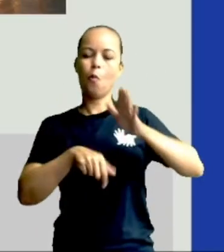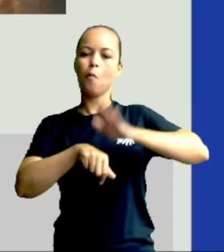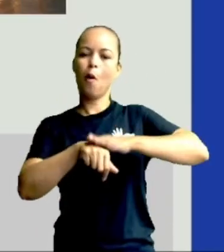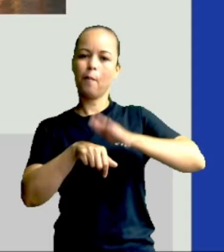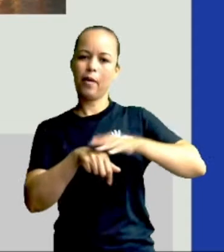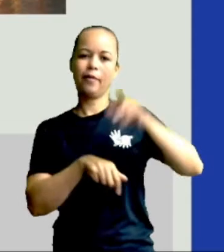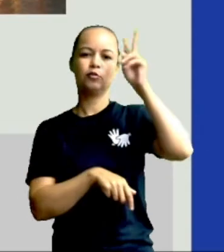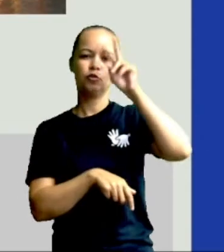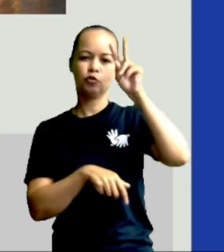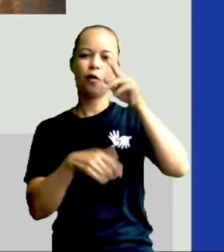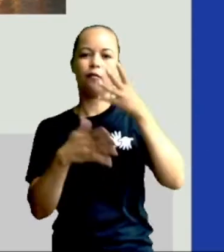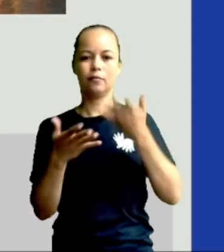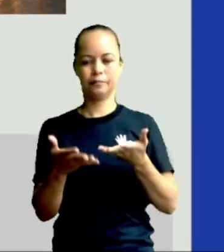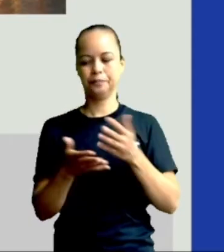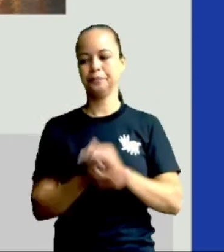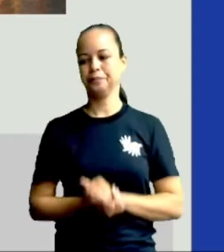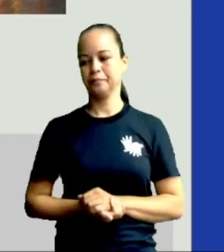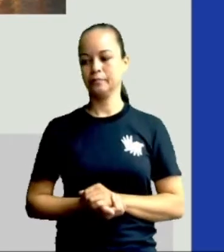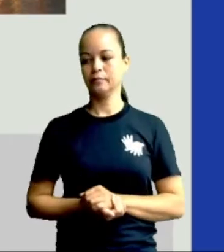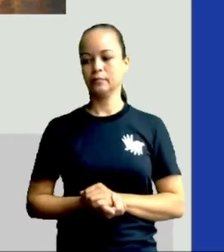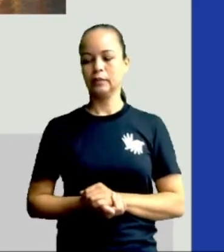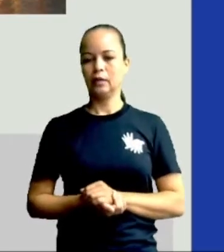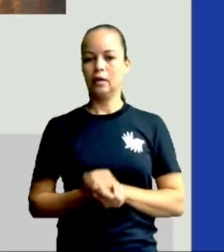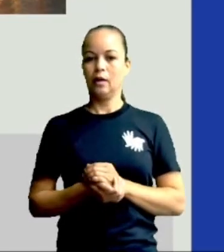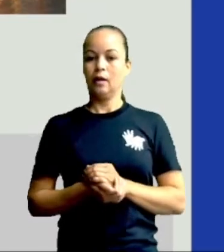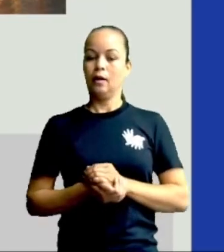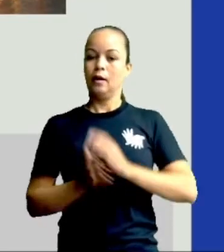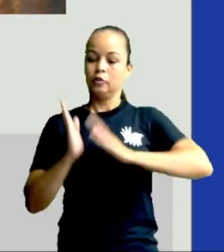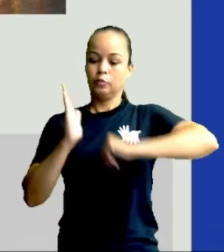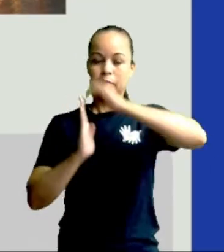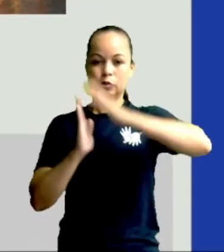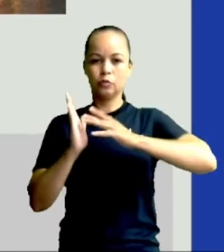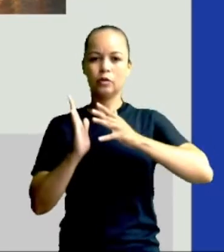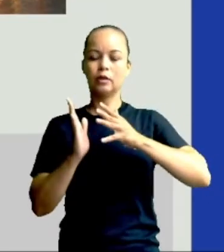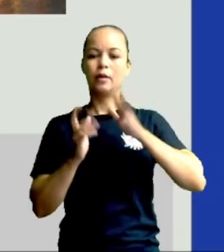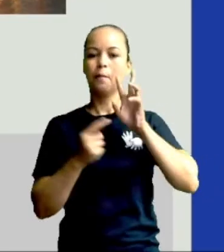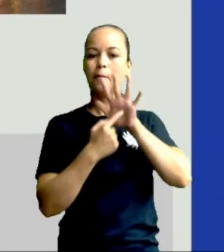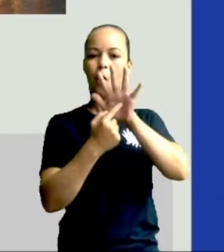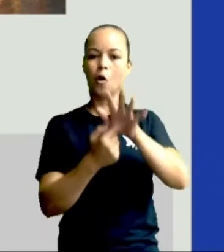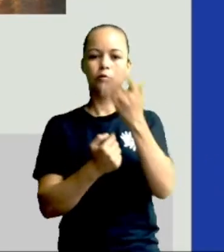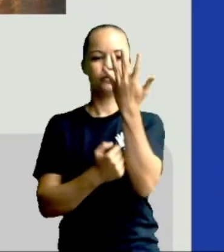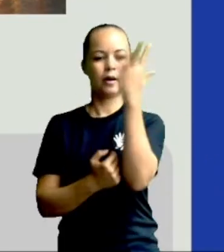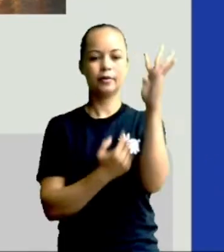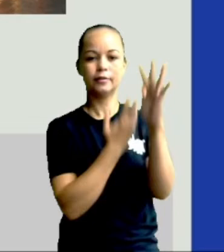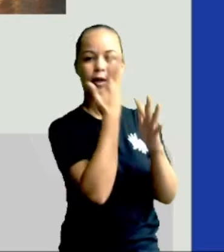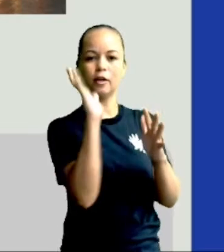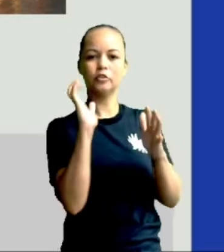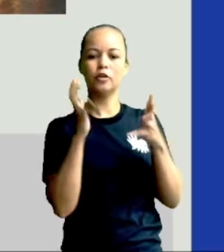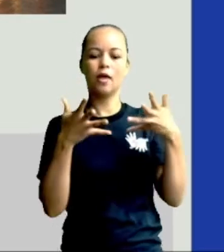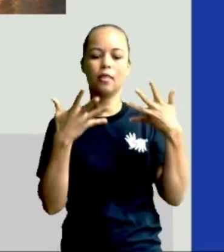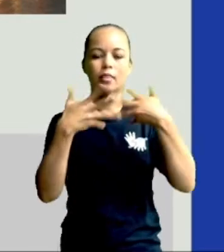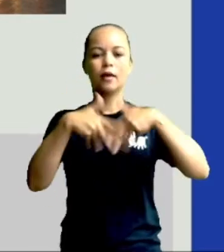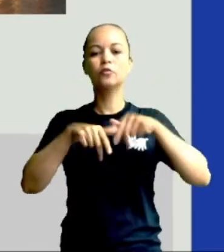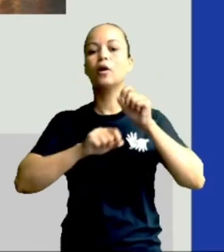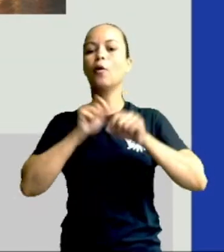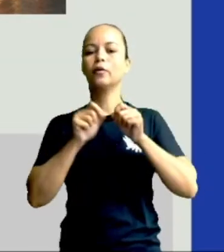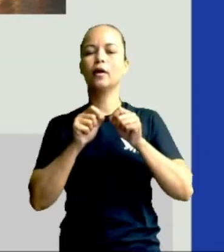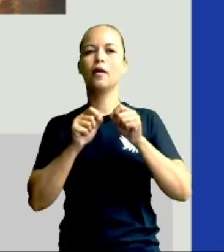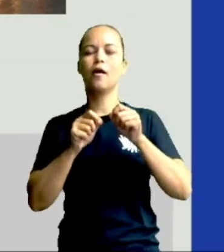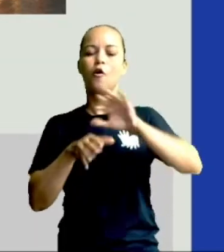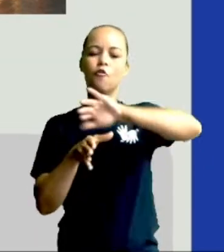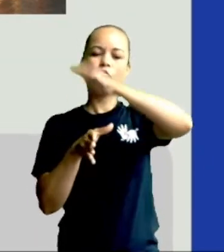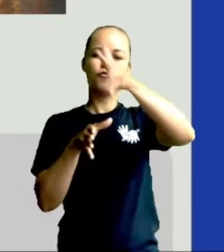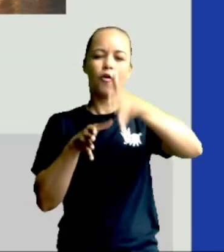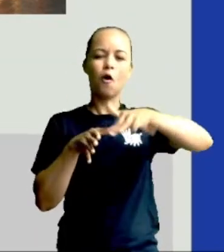bom? As pinturas que retratam paisagens naturais mostram florestas,